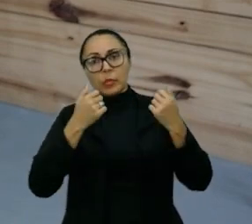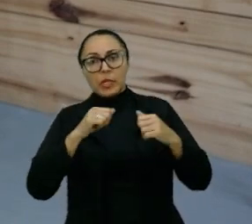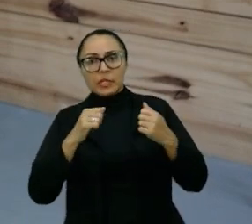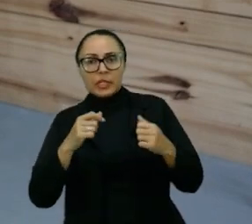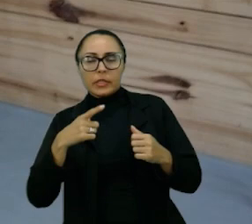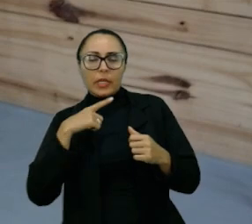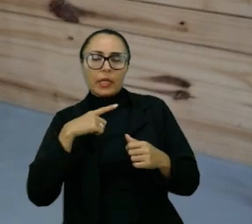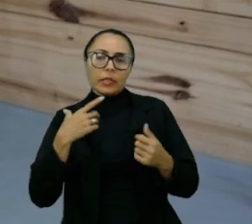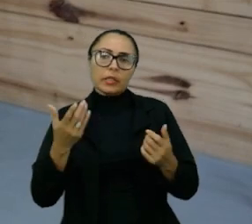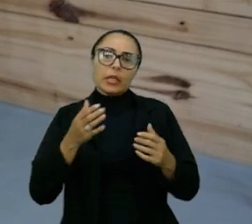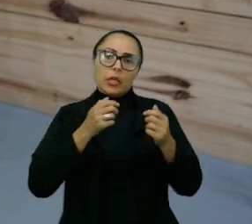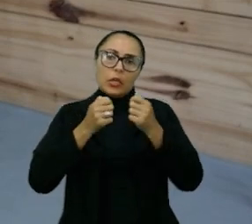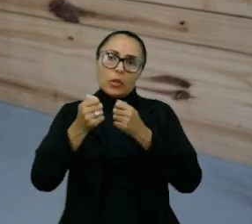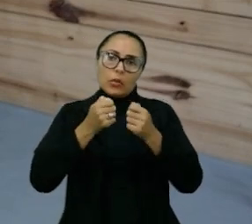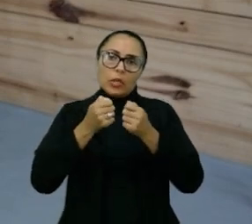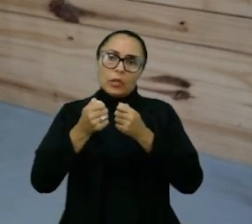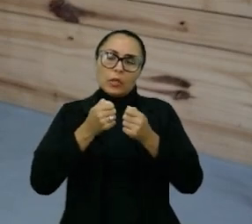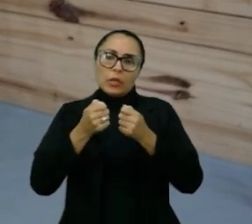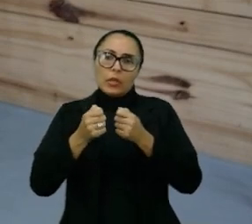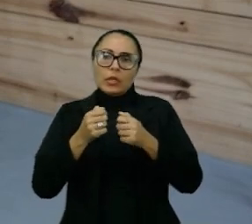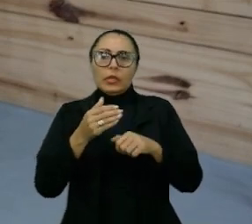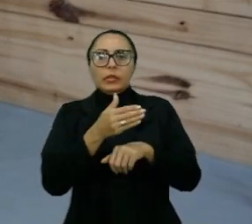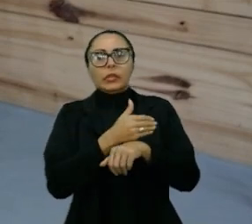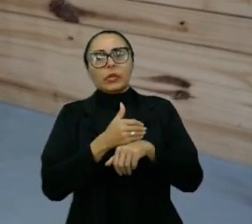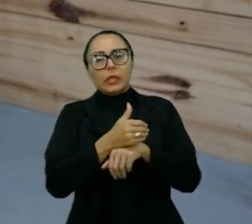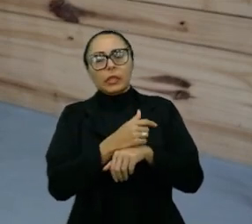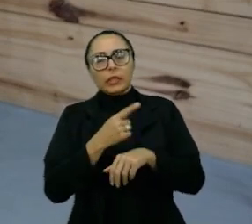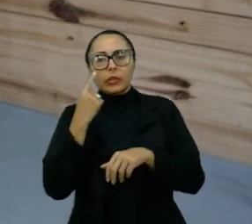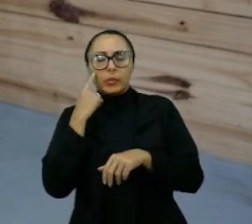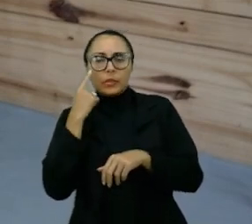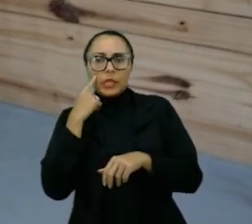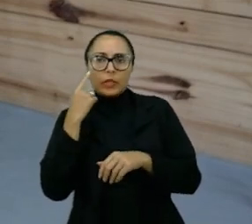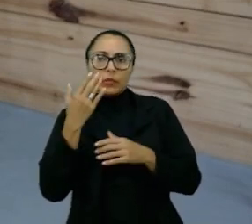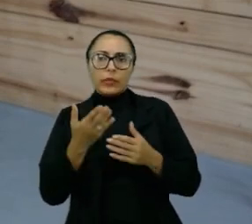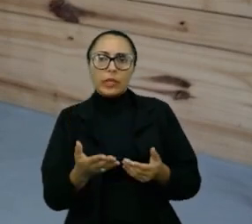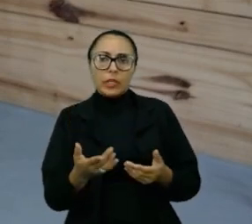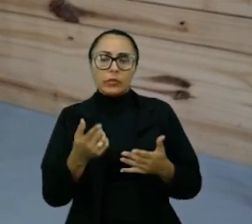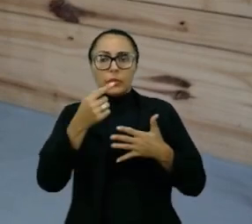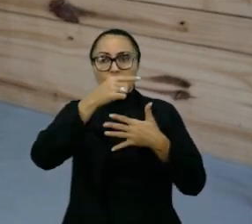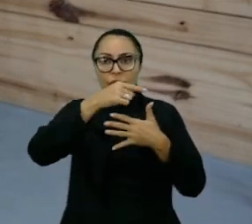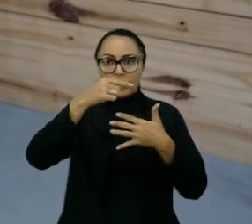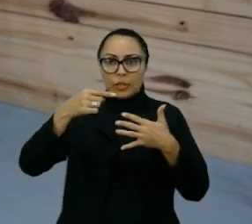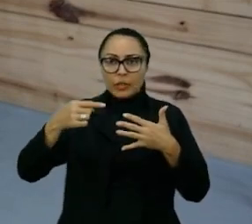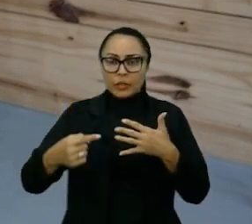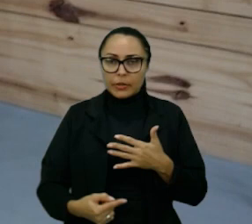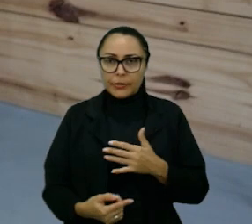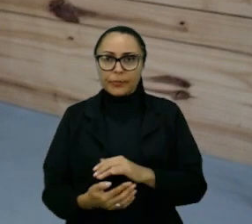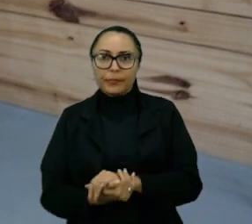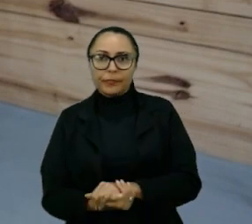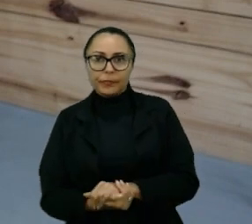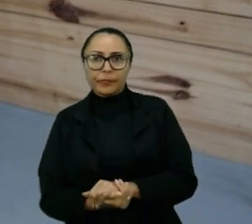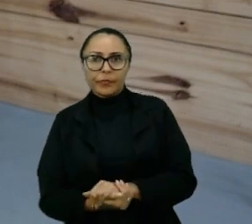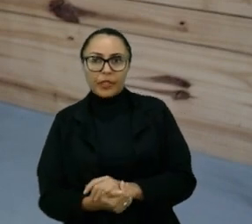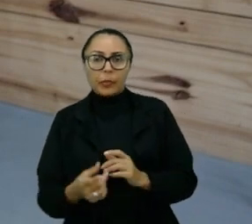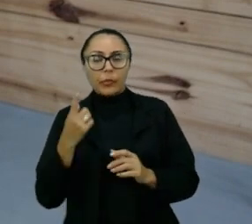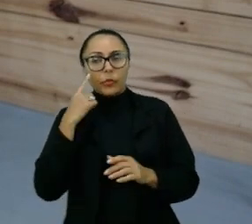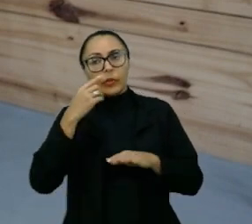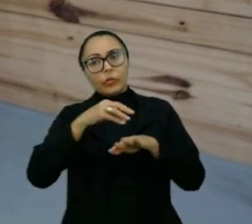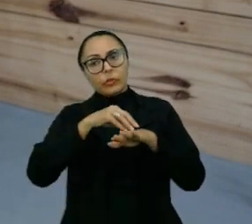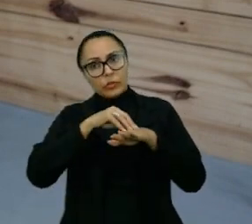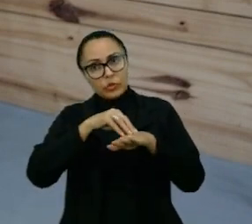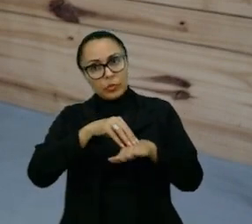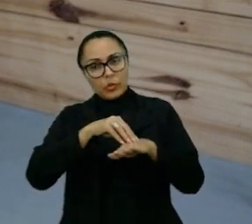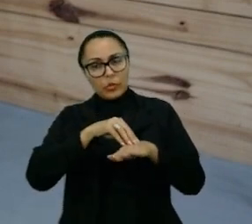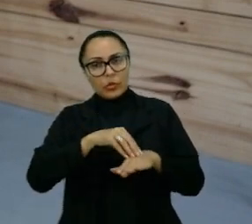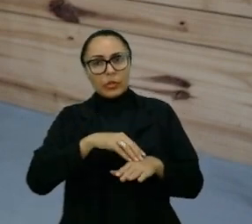de qualidade ali, você está, né, observando os requisitos. Depois vem a questão do transporte, porque isso também pode